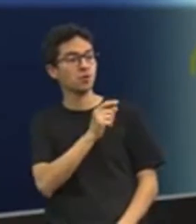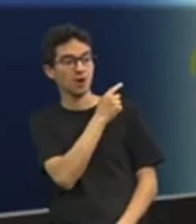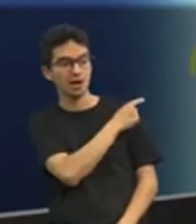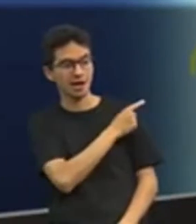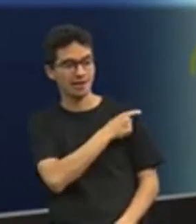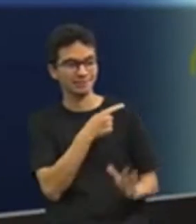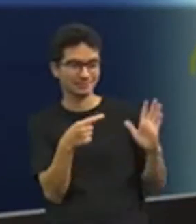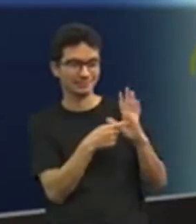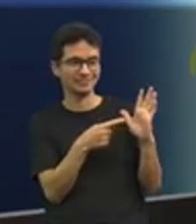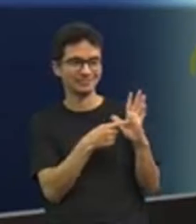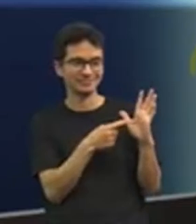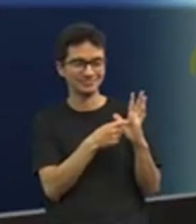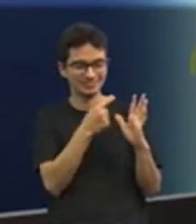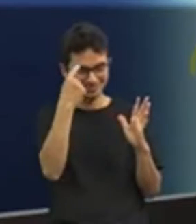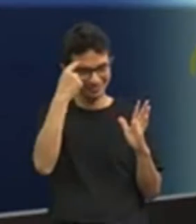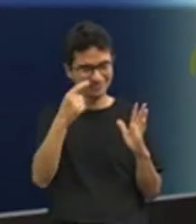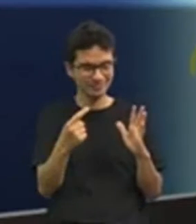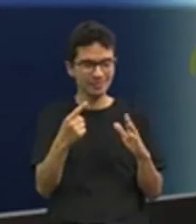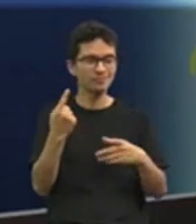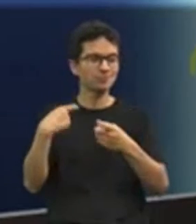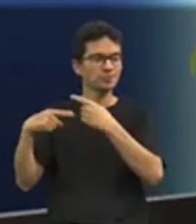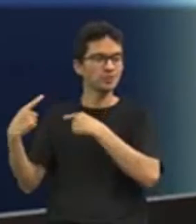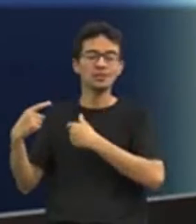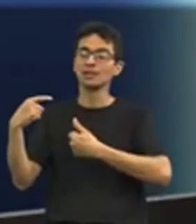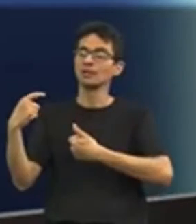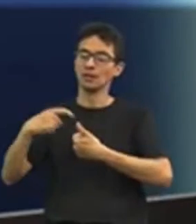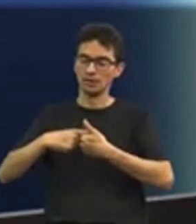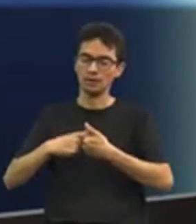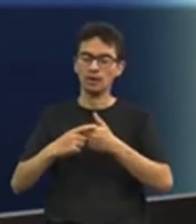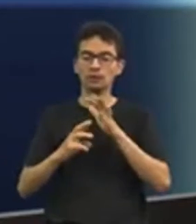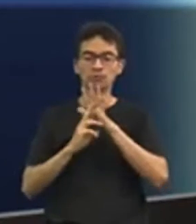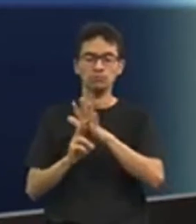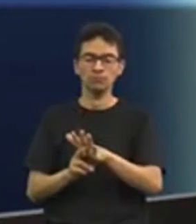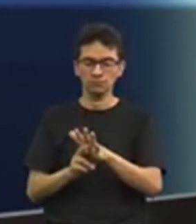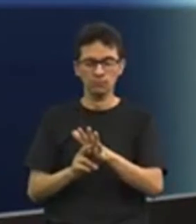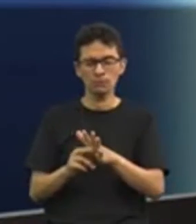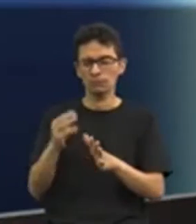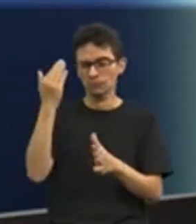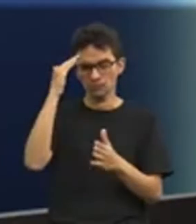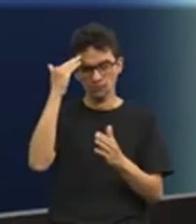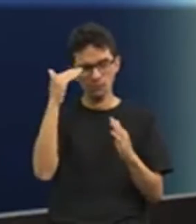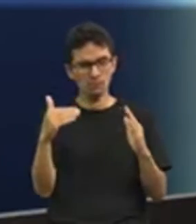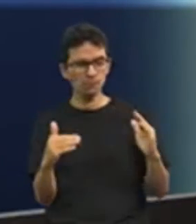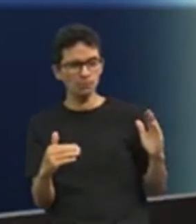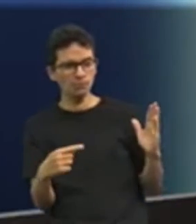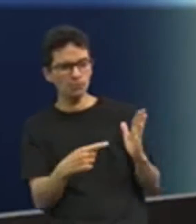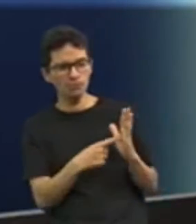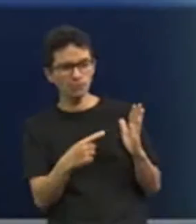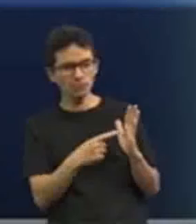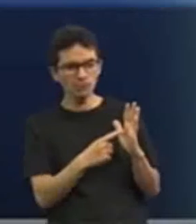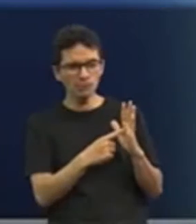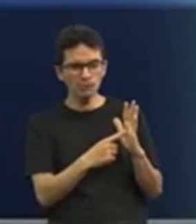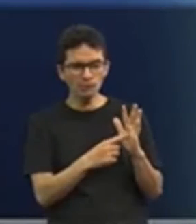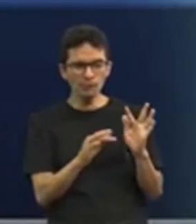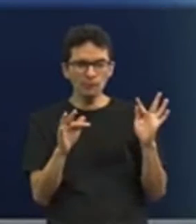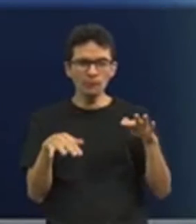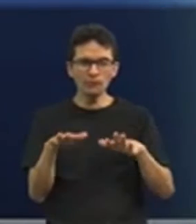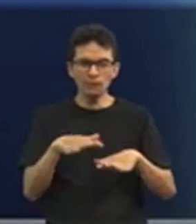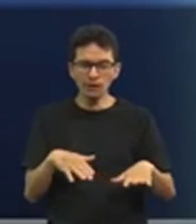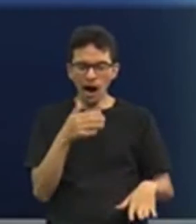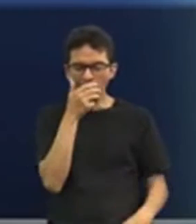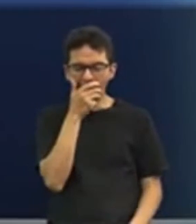temos aquela referência do texto anterior vou voltar no texto anterior Olha só bem aqui embaixo Olha só nesse finalzinho né